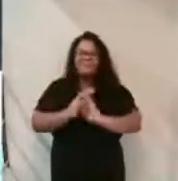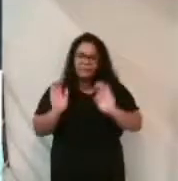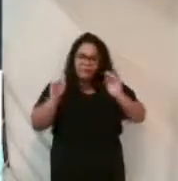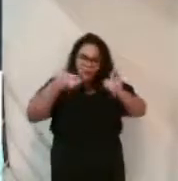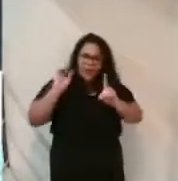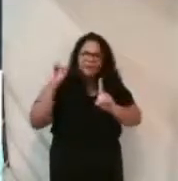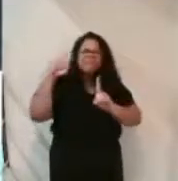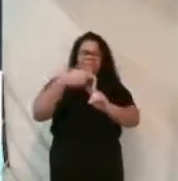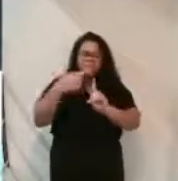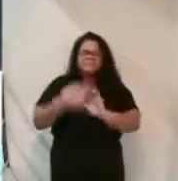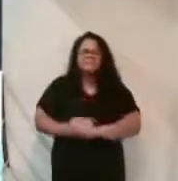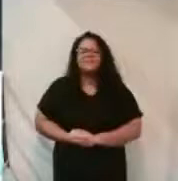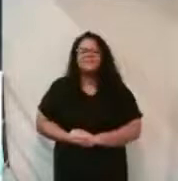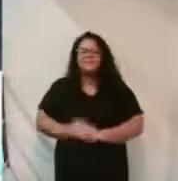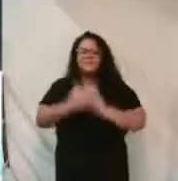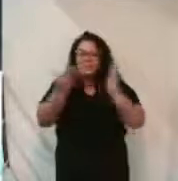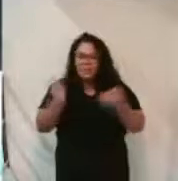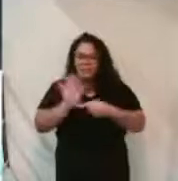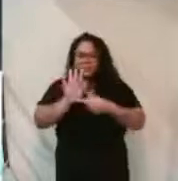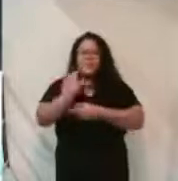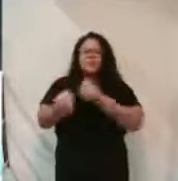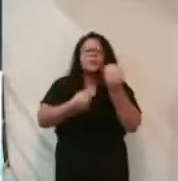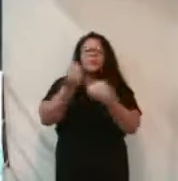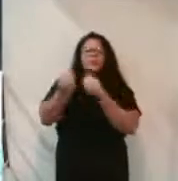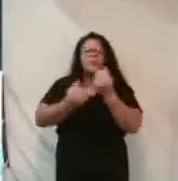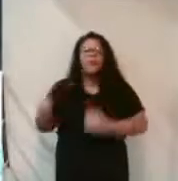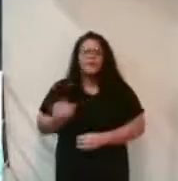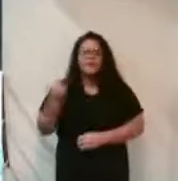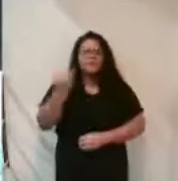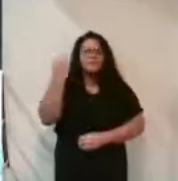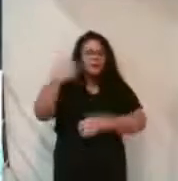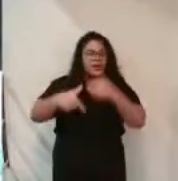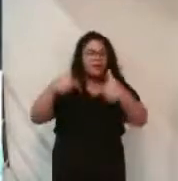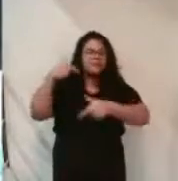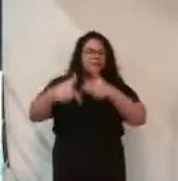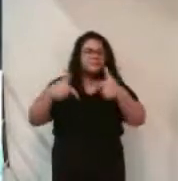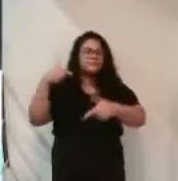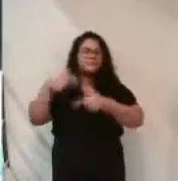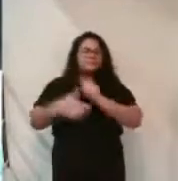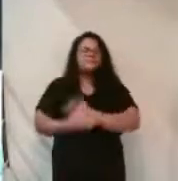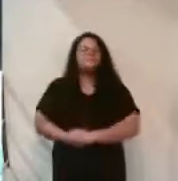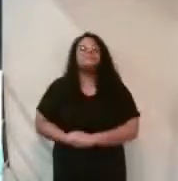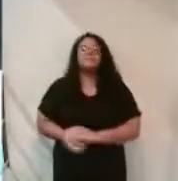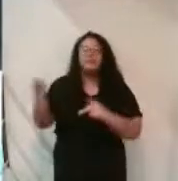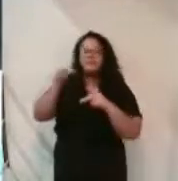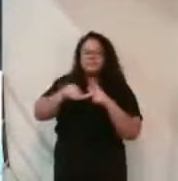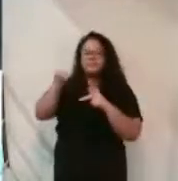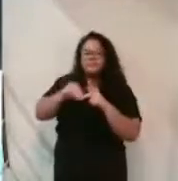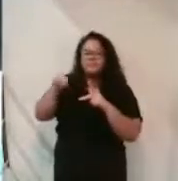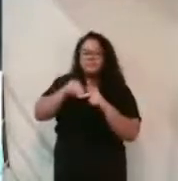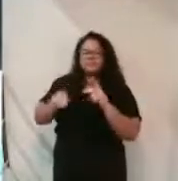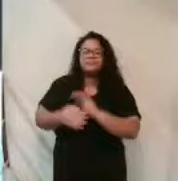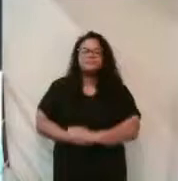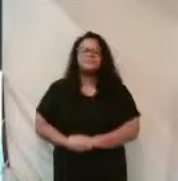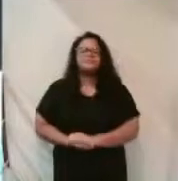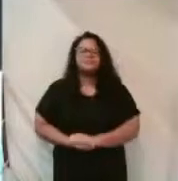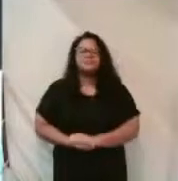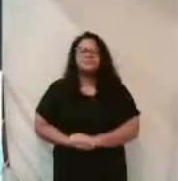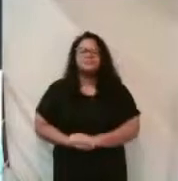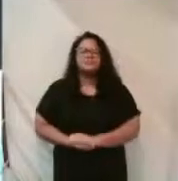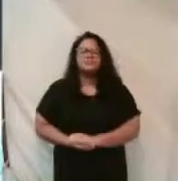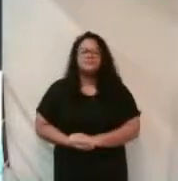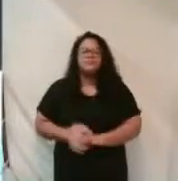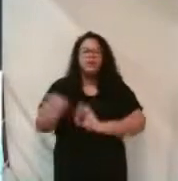objetivo. Então, foi dito aqui da importância do trabalho feito pelo Ministério Público com os acordos de